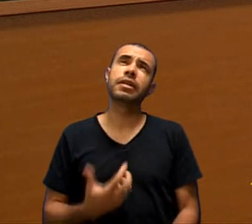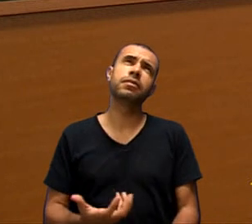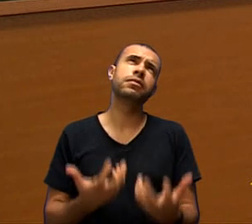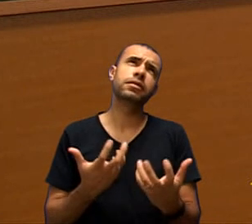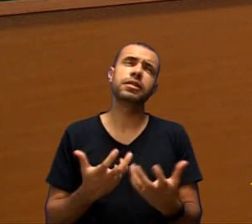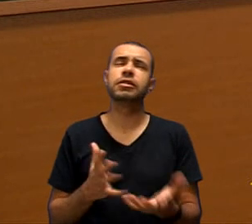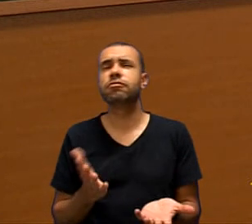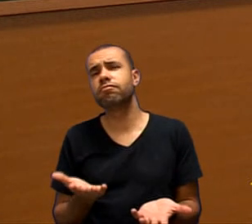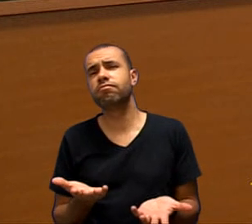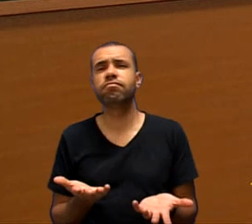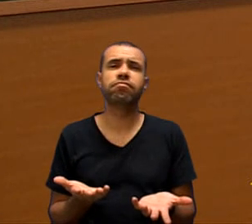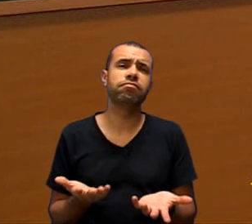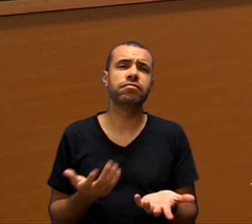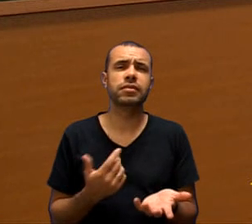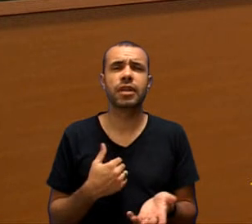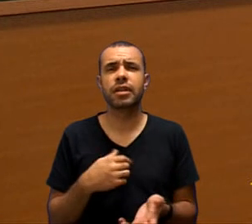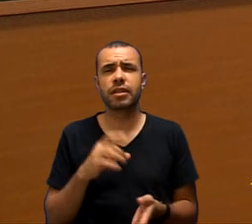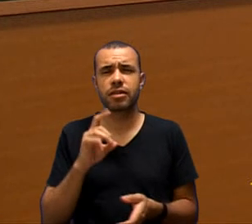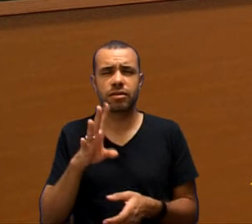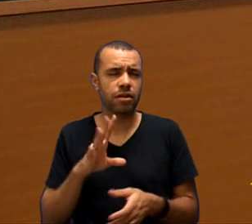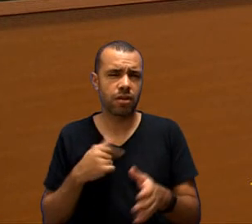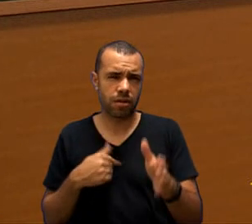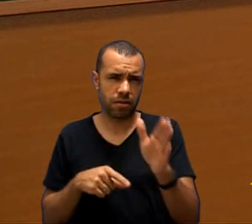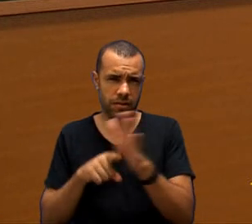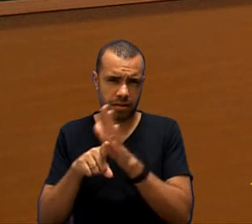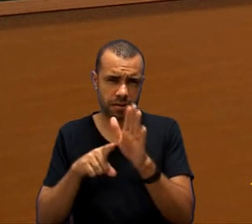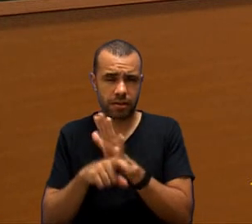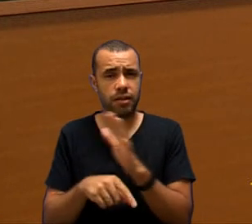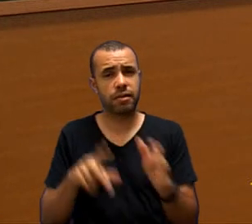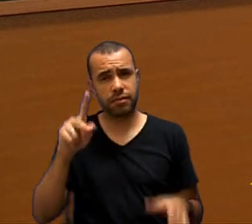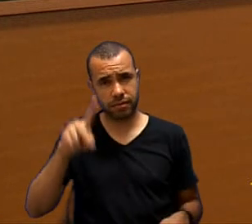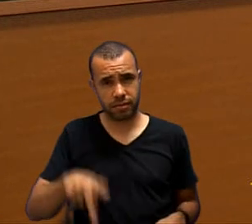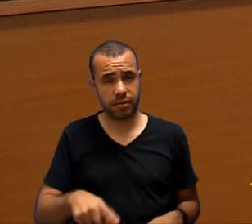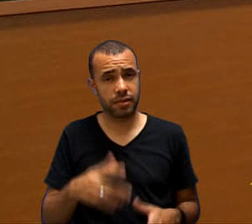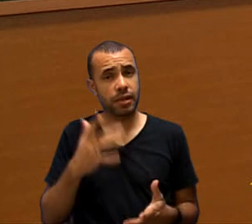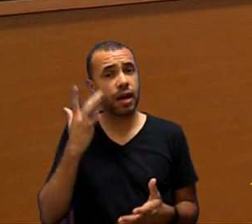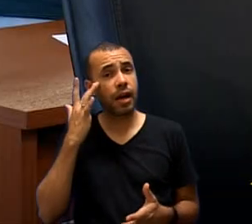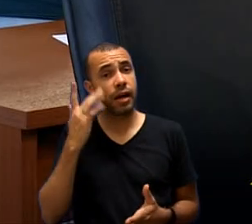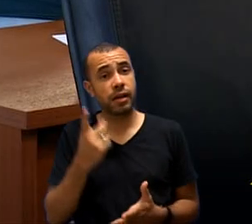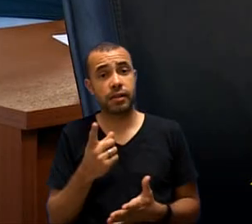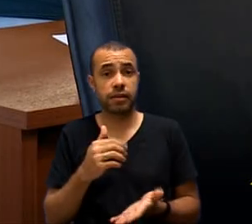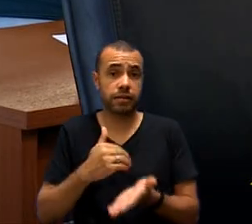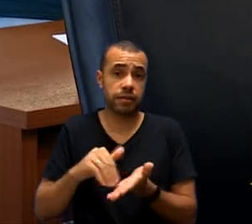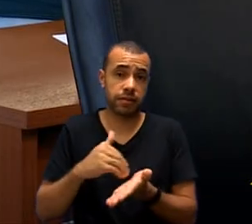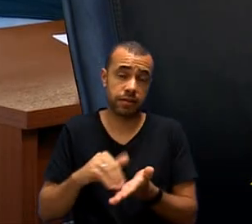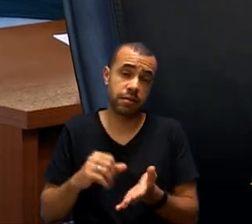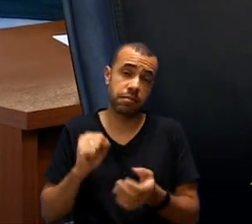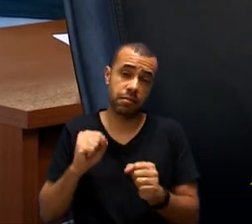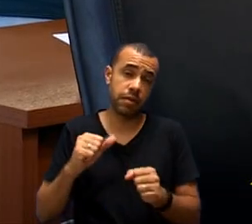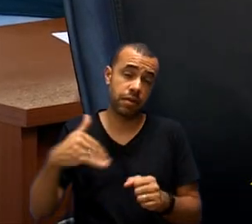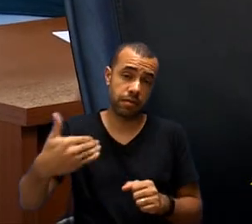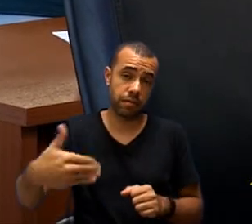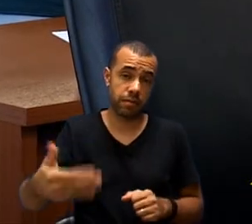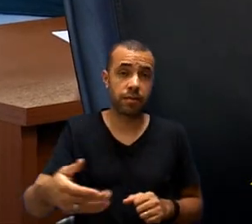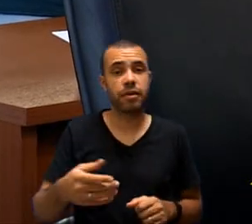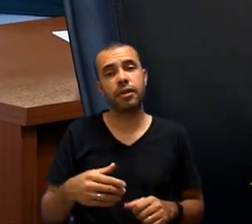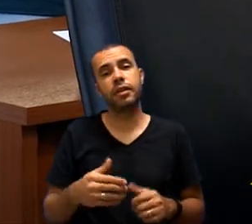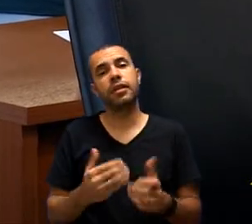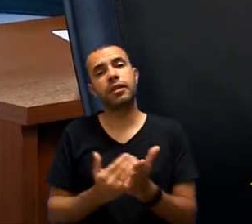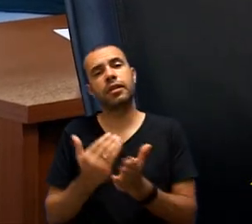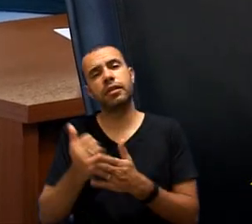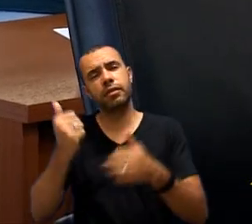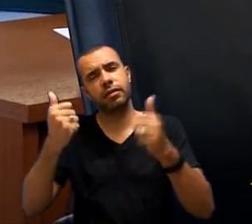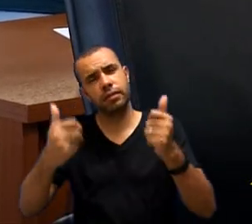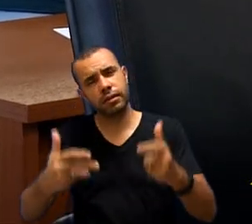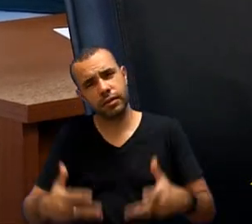Porque senão, só para encaminhamento, senhor presidente, eu acharia legal que o secretário pudesse, até para as próximas, fazer a explanação